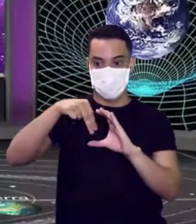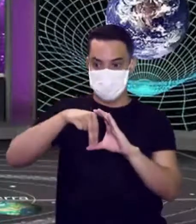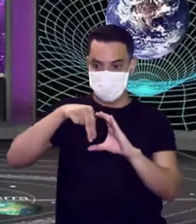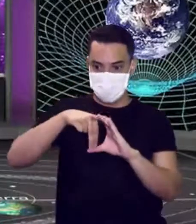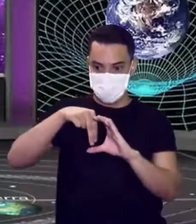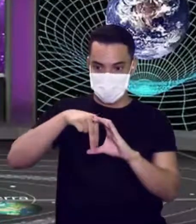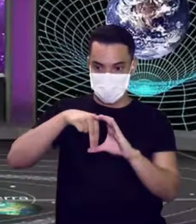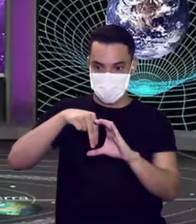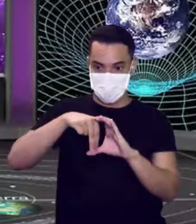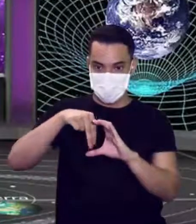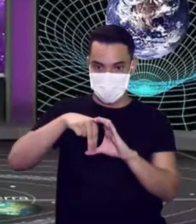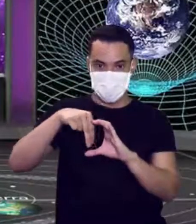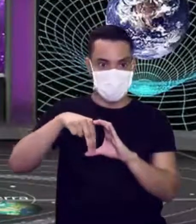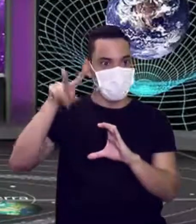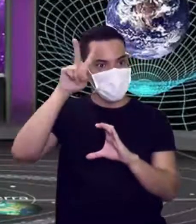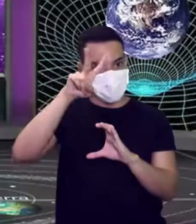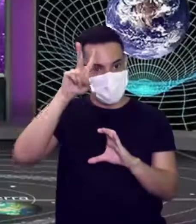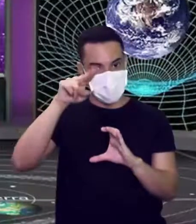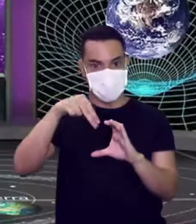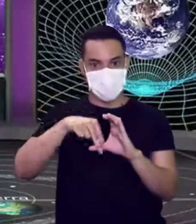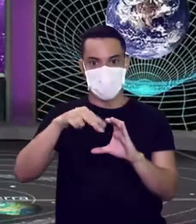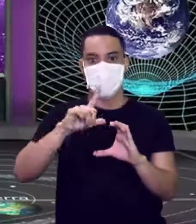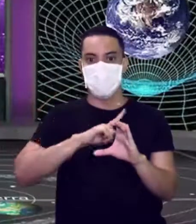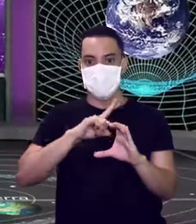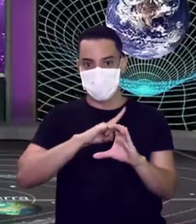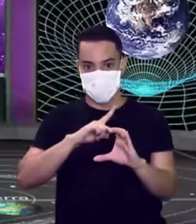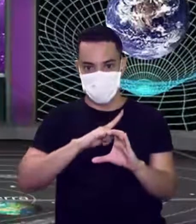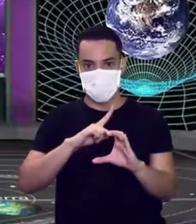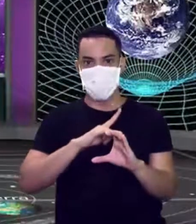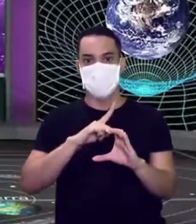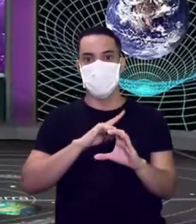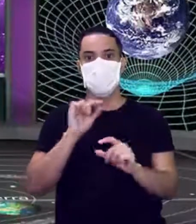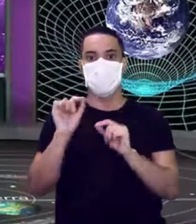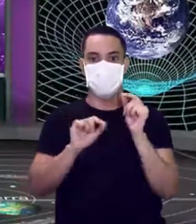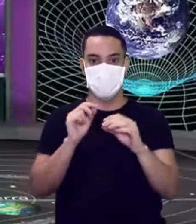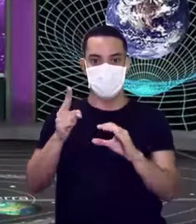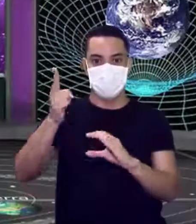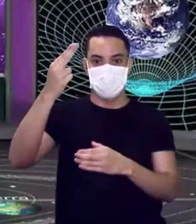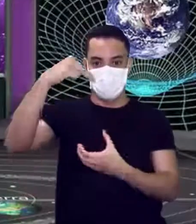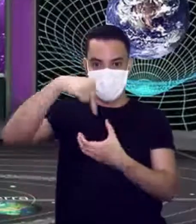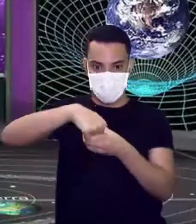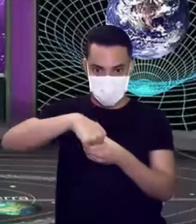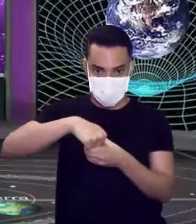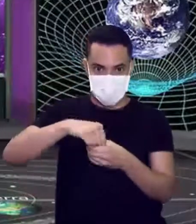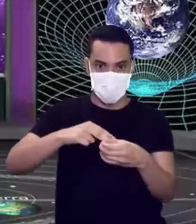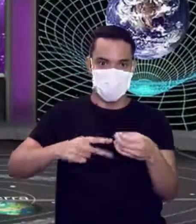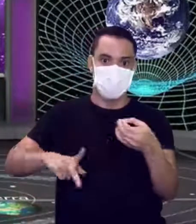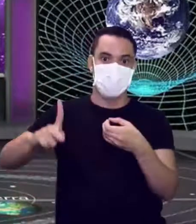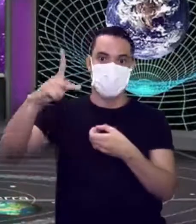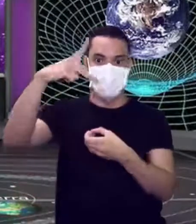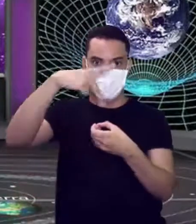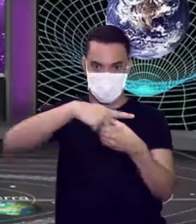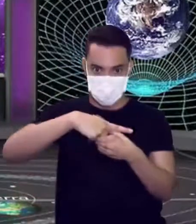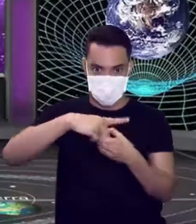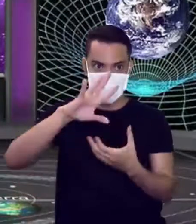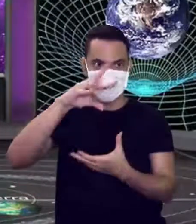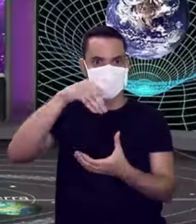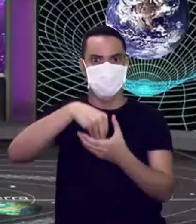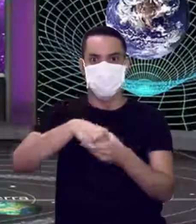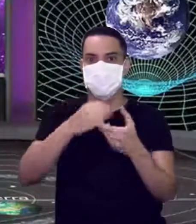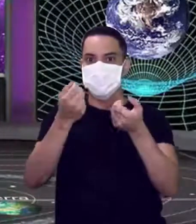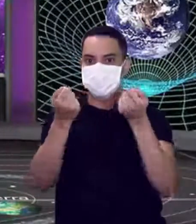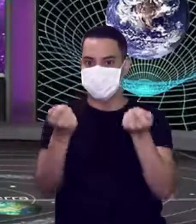ok? Lá no núcleo eu tenho os nêutrons e eu tenho os prótons, tá? No núcleo, ok? Um núcleo bem pesado ali,